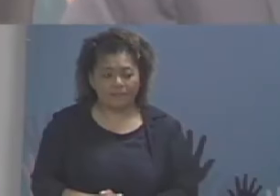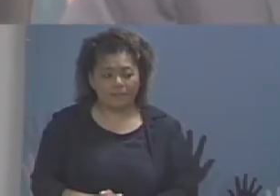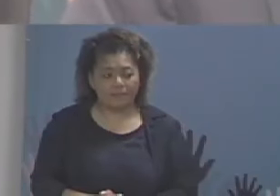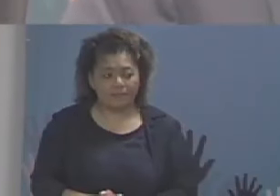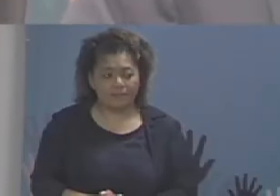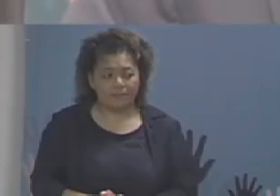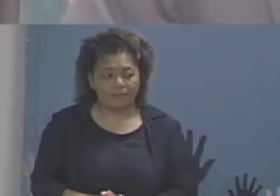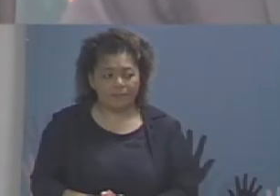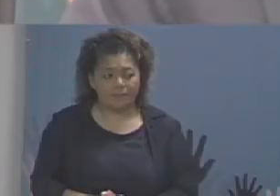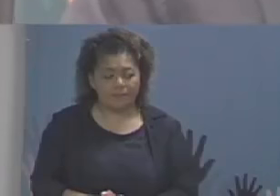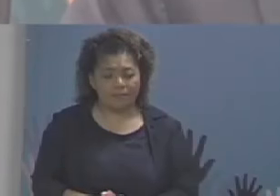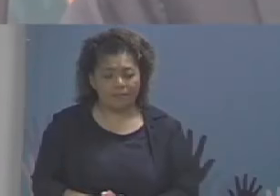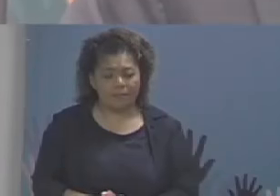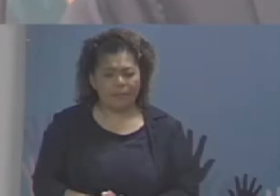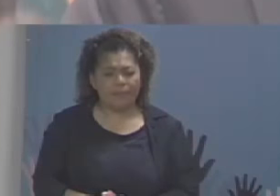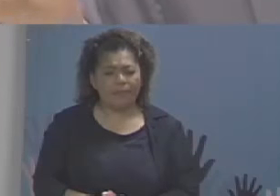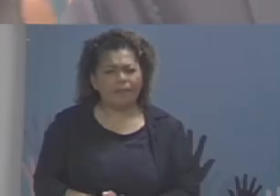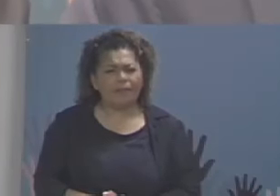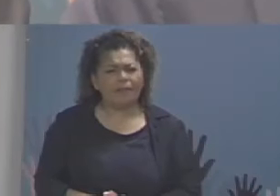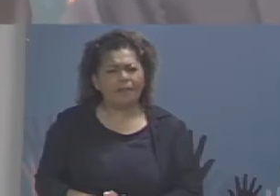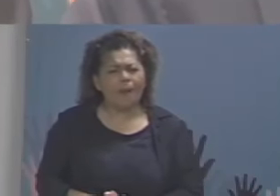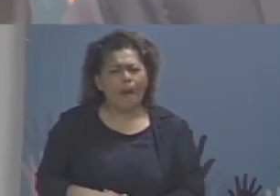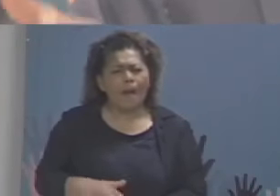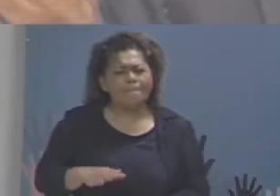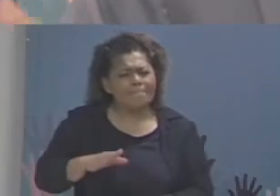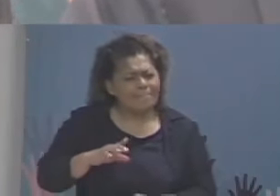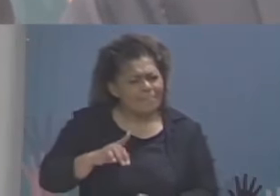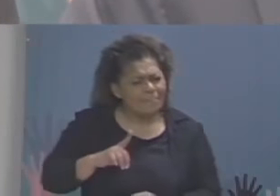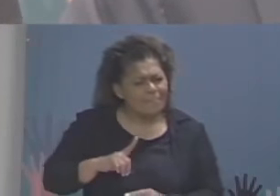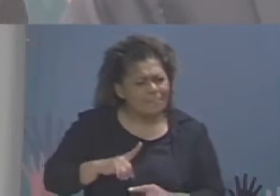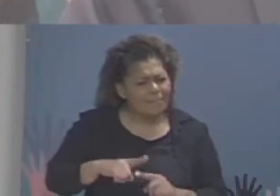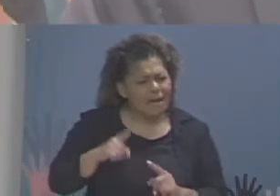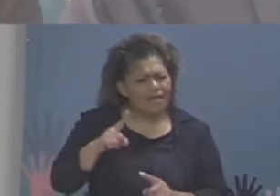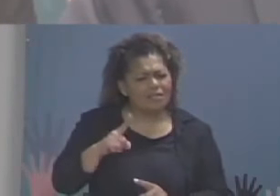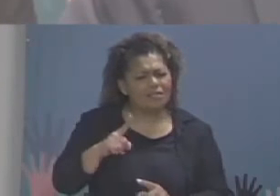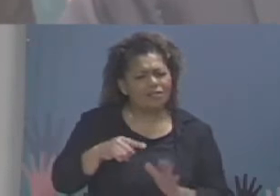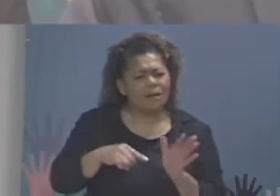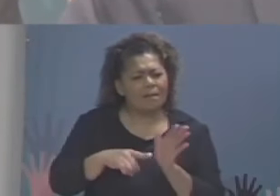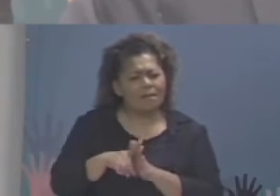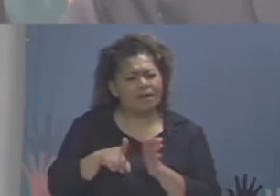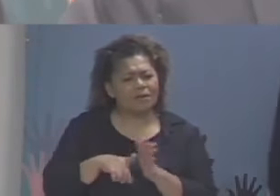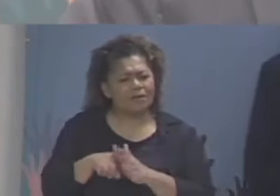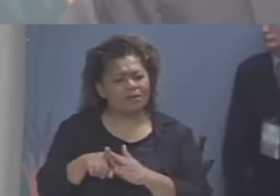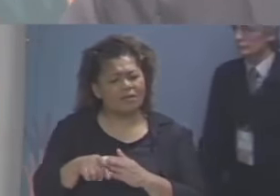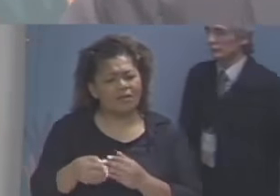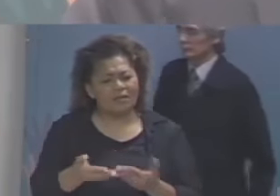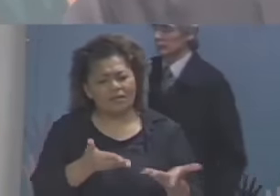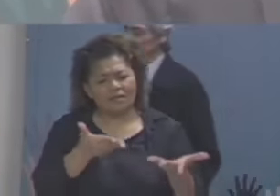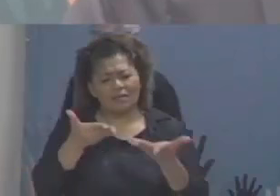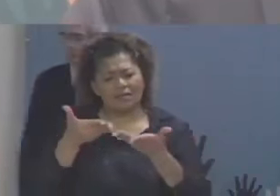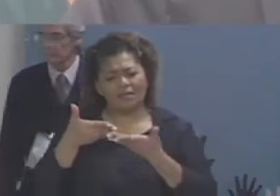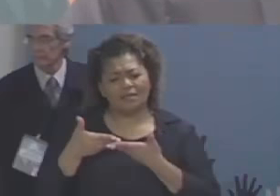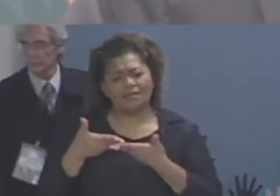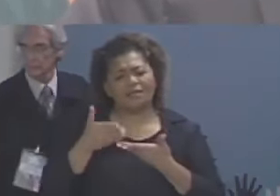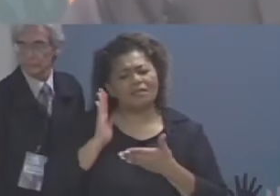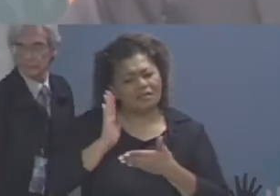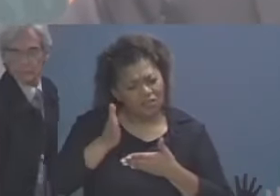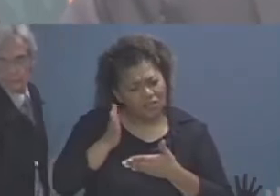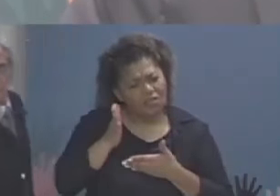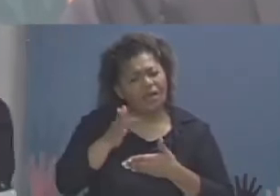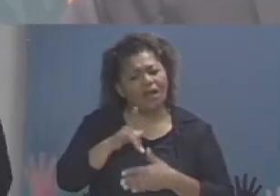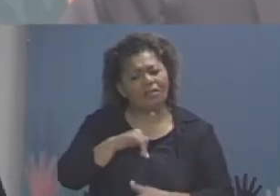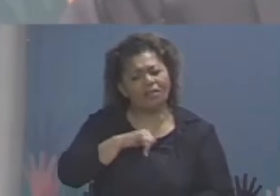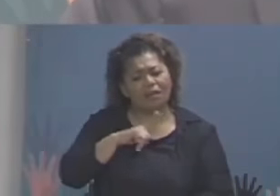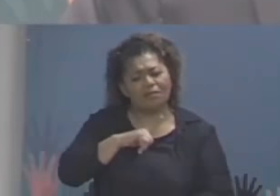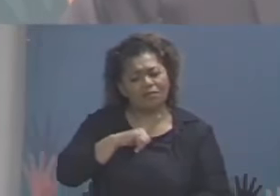Sônia, né? Sônia, mais uma questão que a categoria pauta e você traz para nós e que já está em curso.